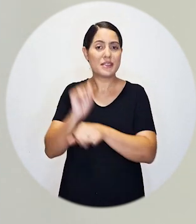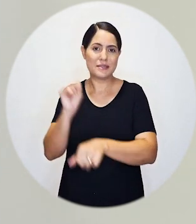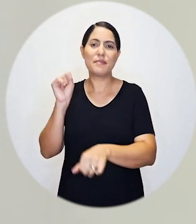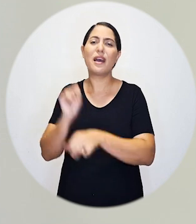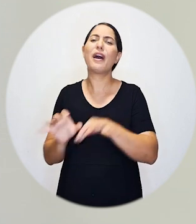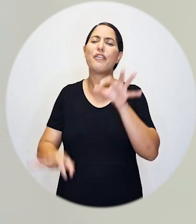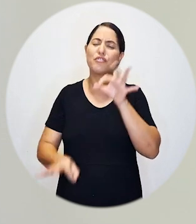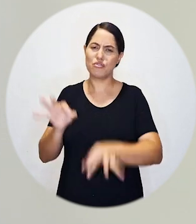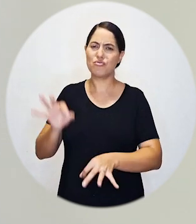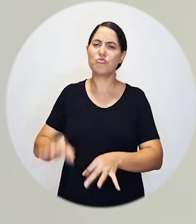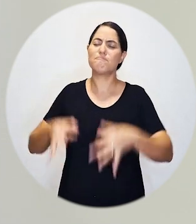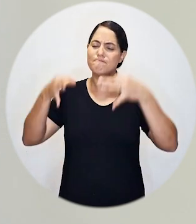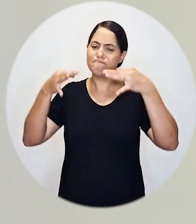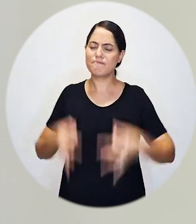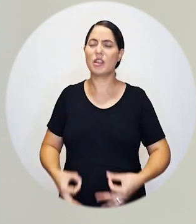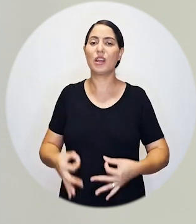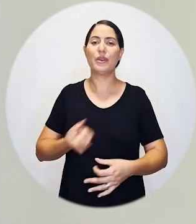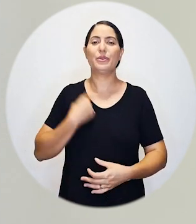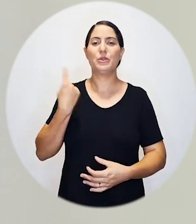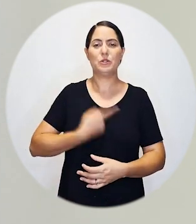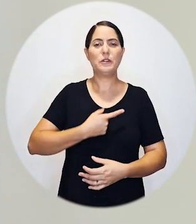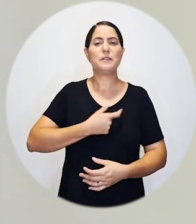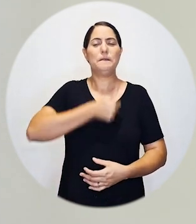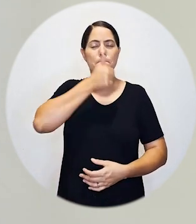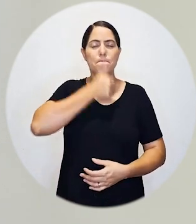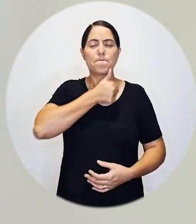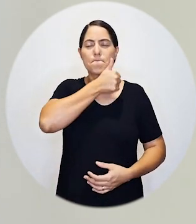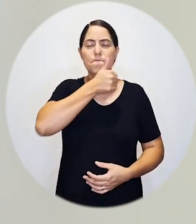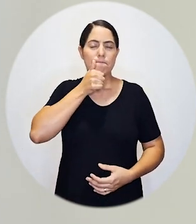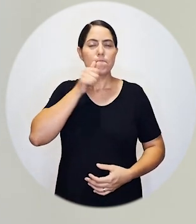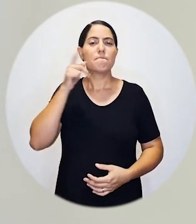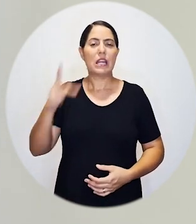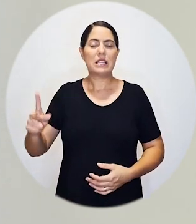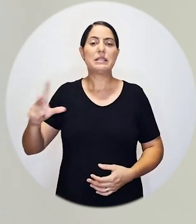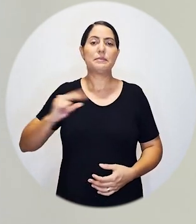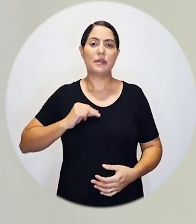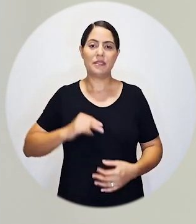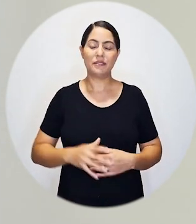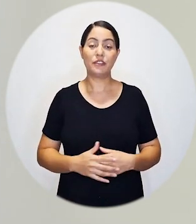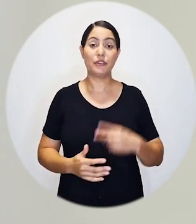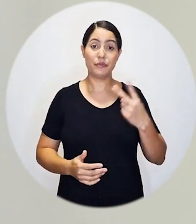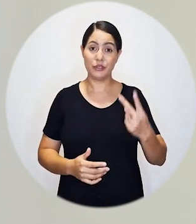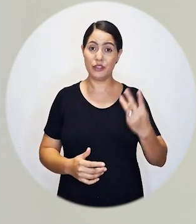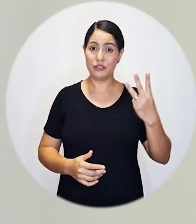que a pessoa esperava da justiça, merecem todo esse nosso sacrifício. As